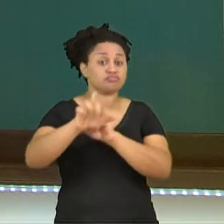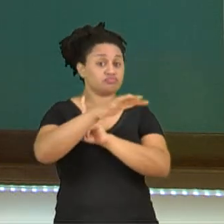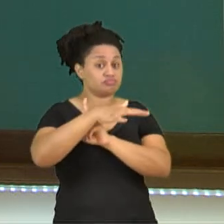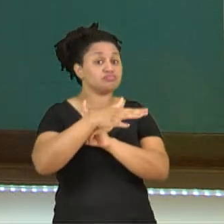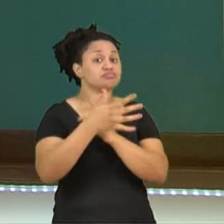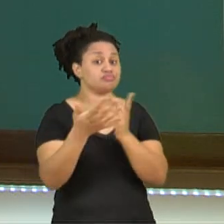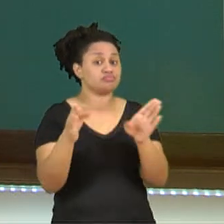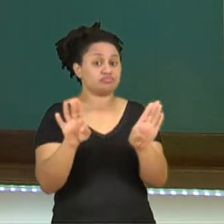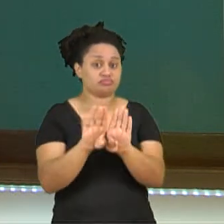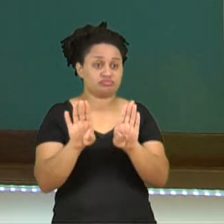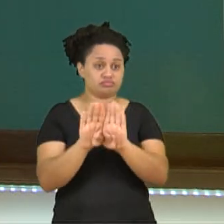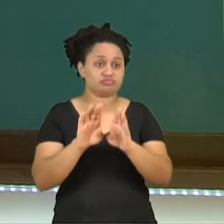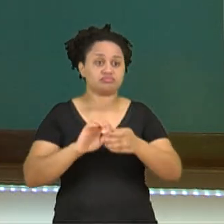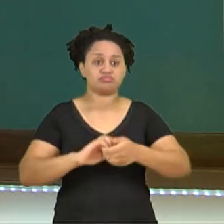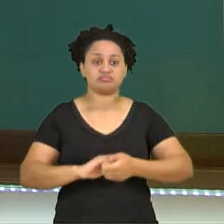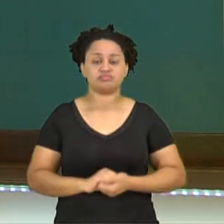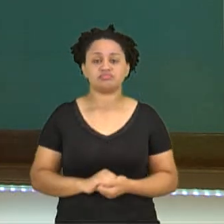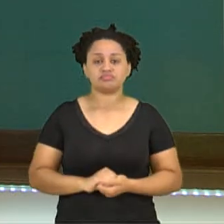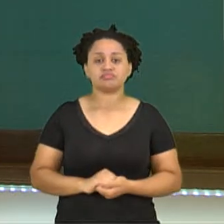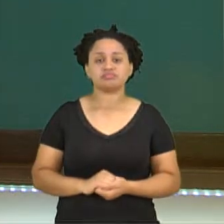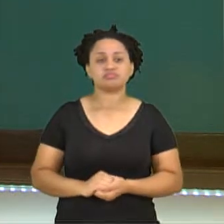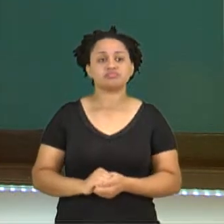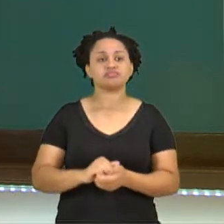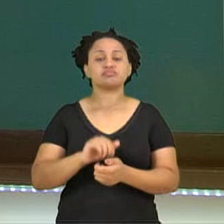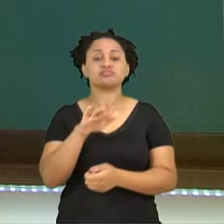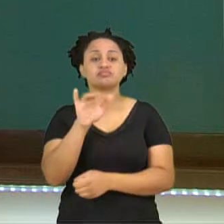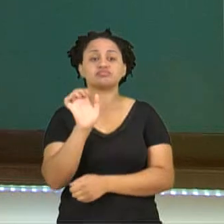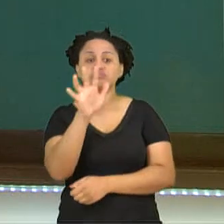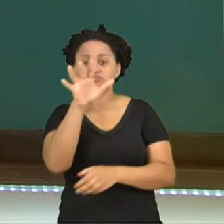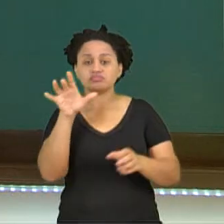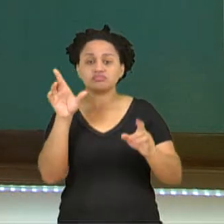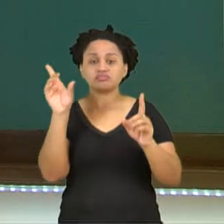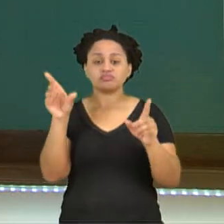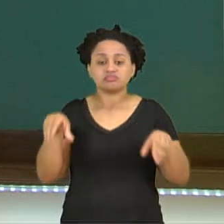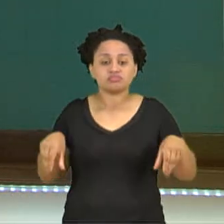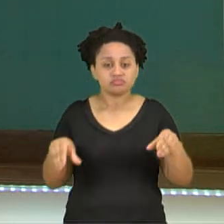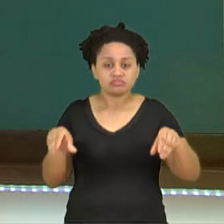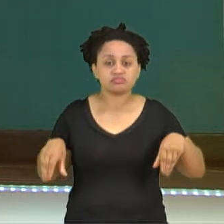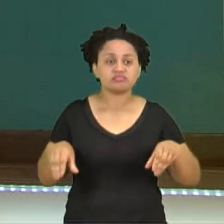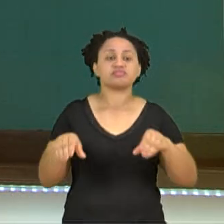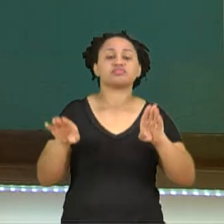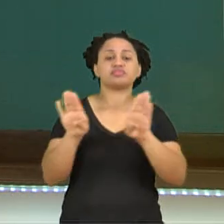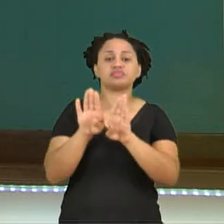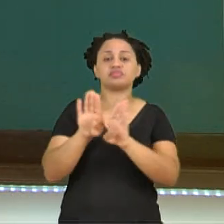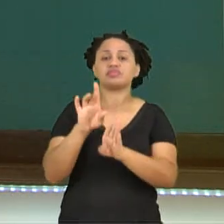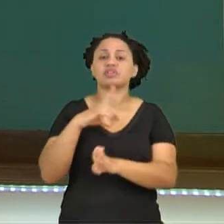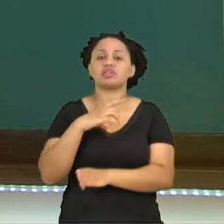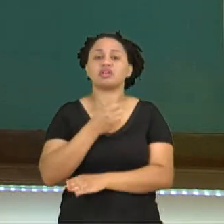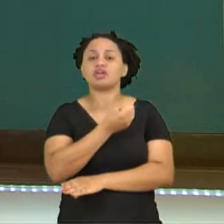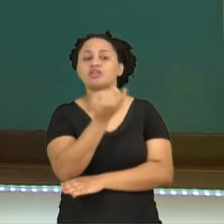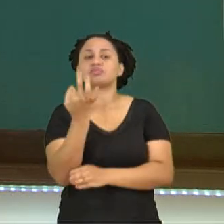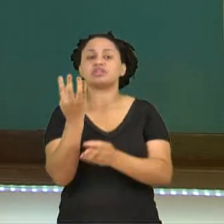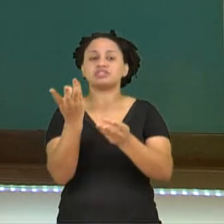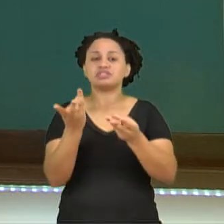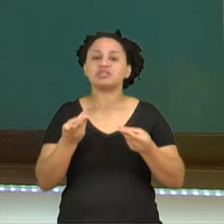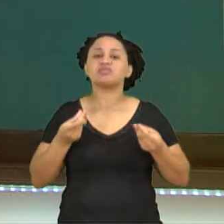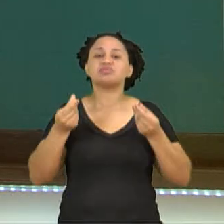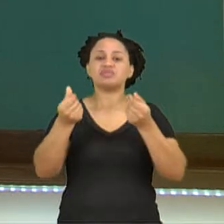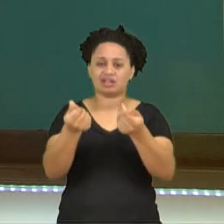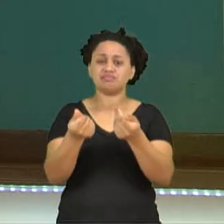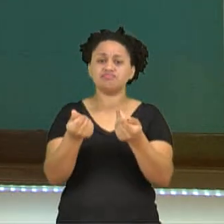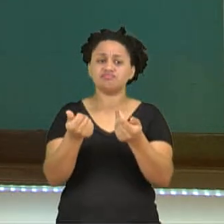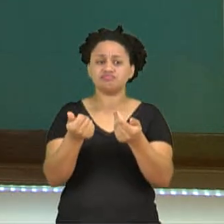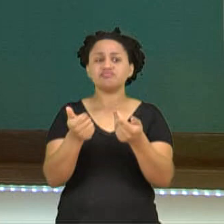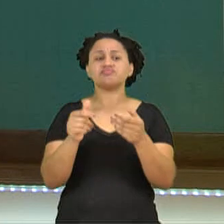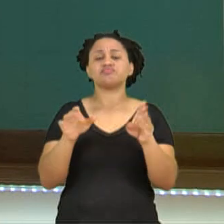principalmente. No basquetebol em cadeiras de roda, nós temos também algumas qualidades. E